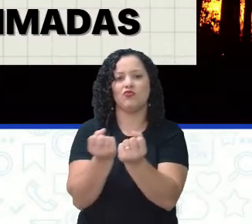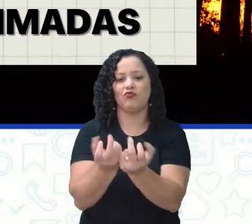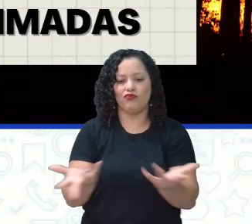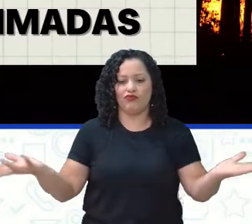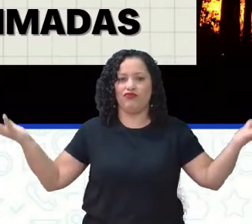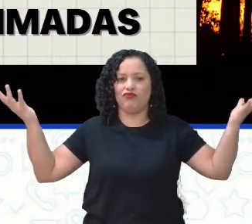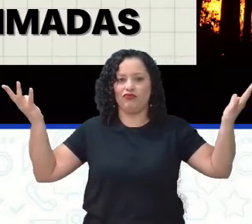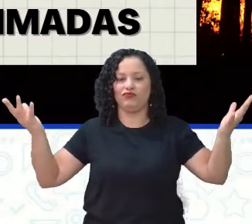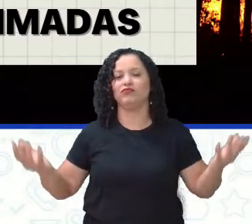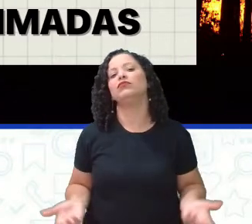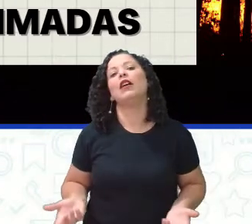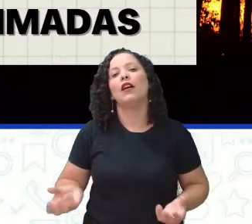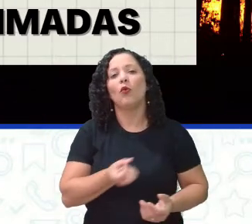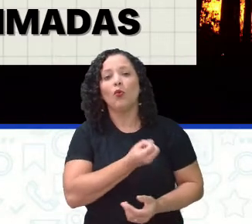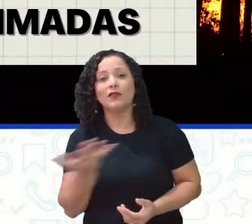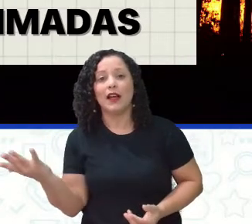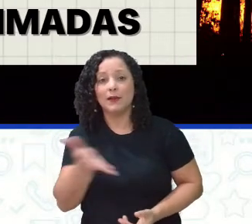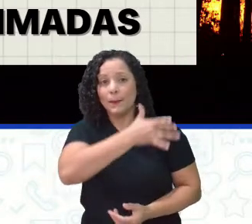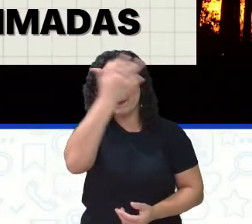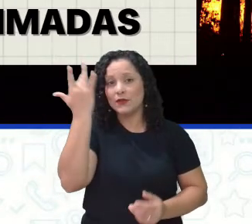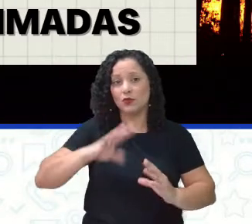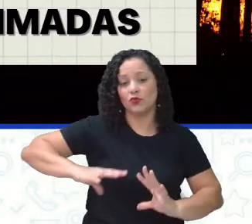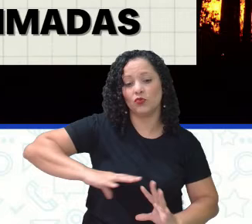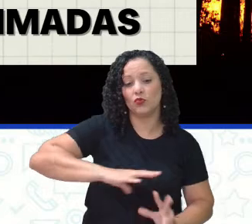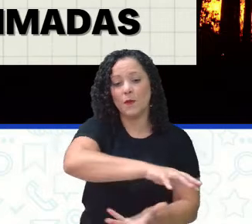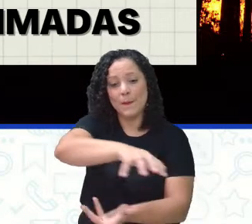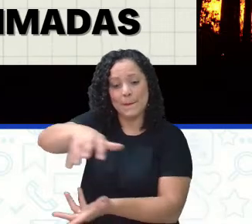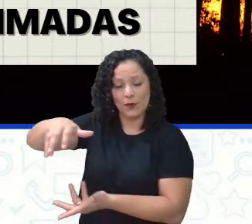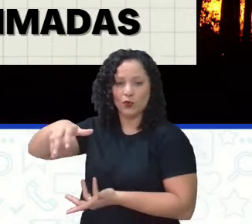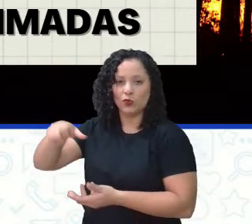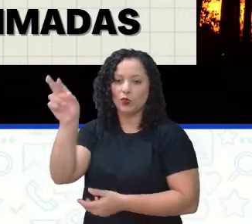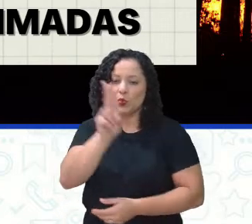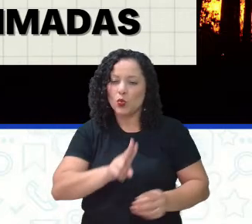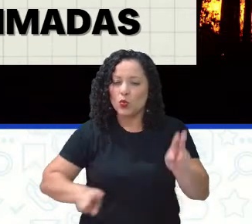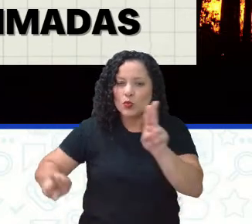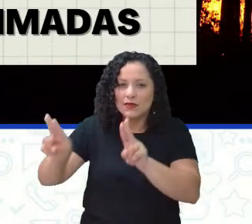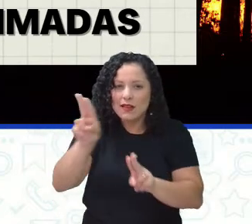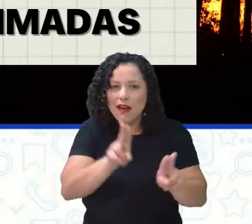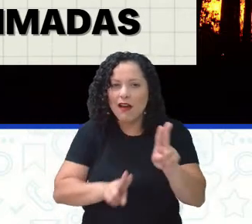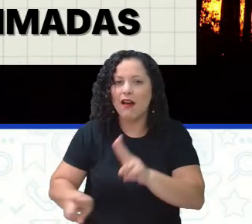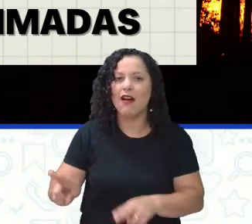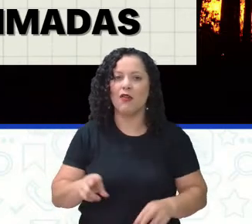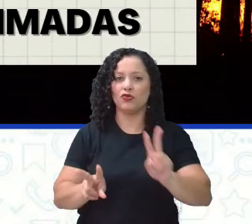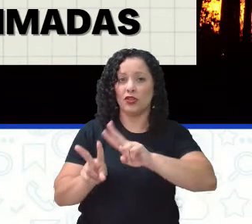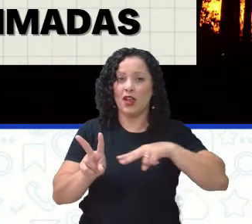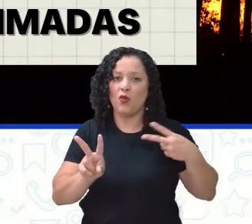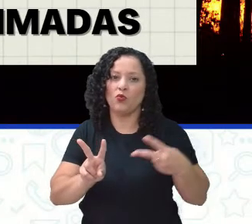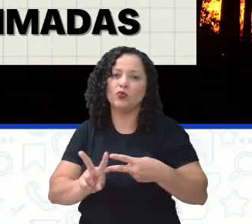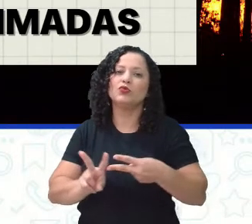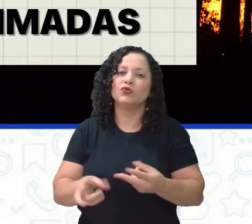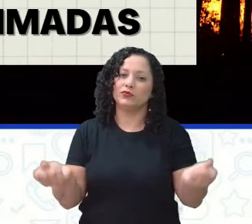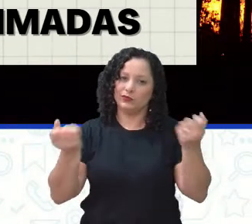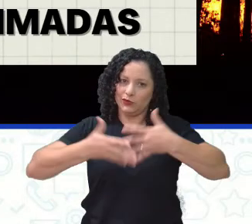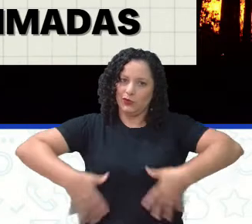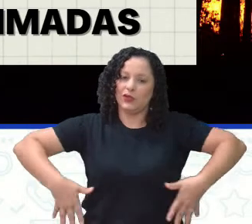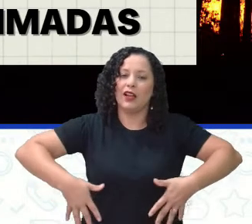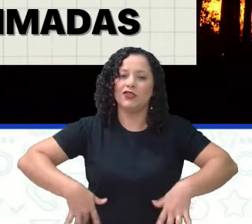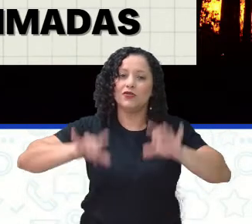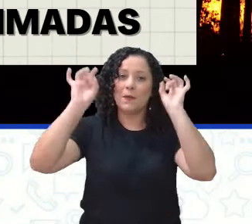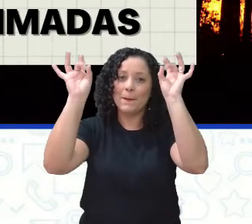superpopulação mundial, sobrecarregando os recursos naturais, principalmente a questão